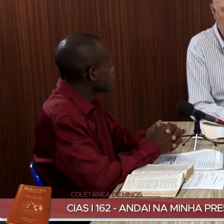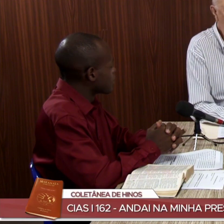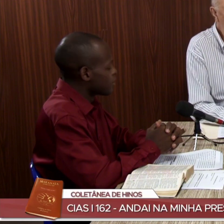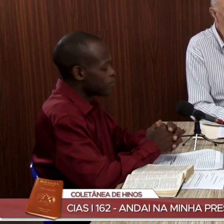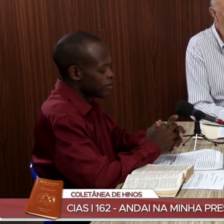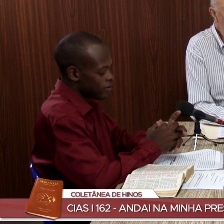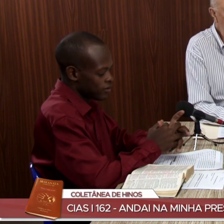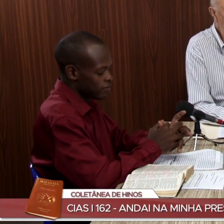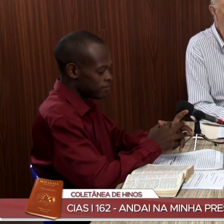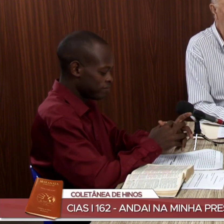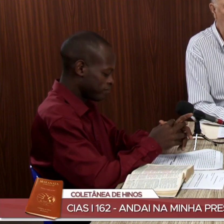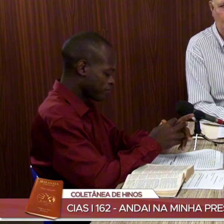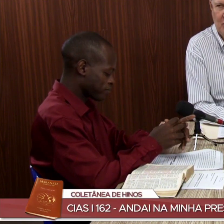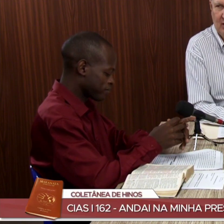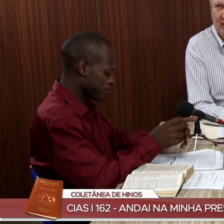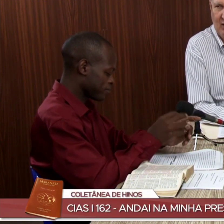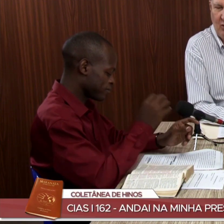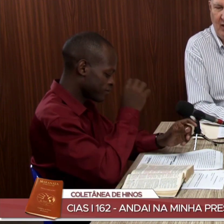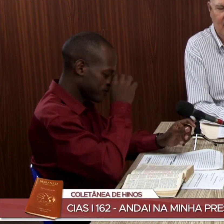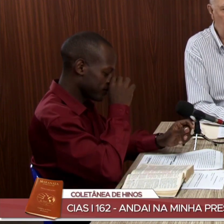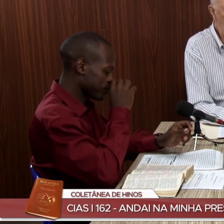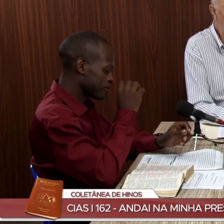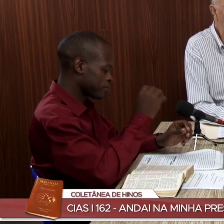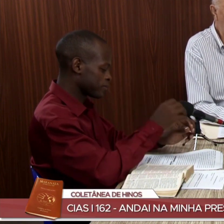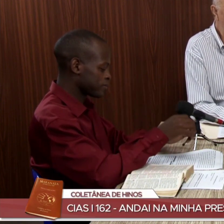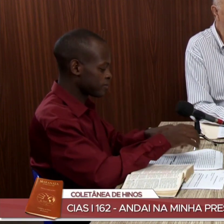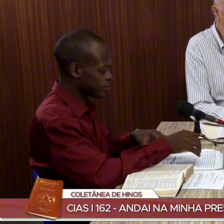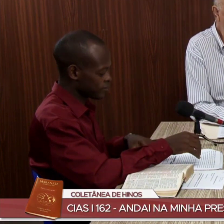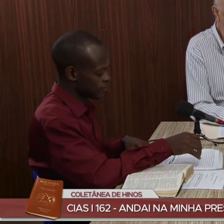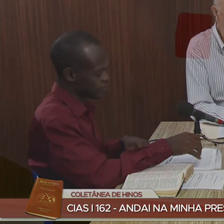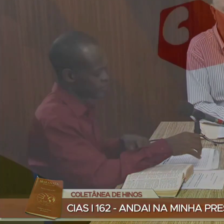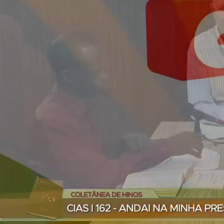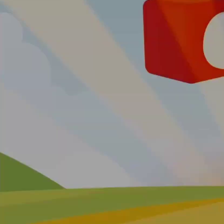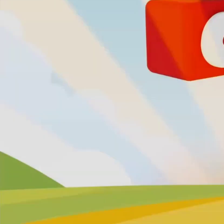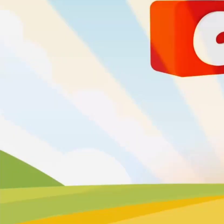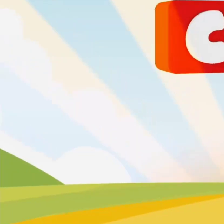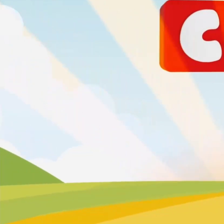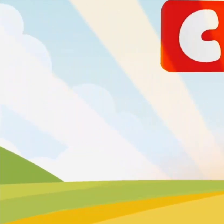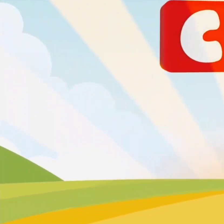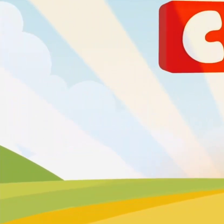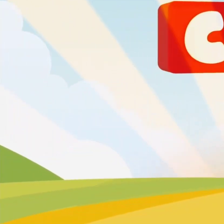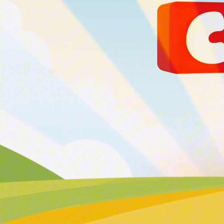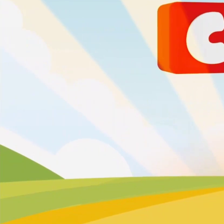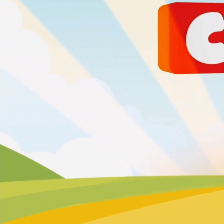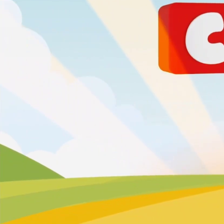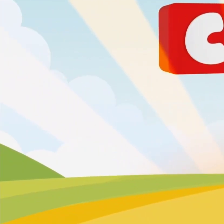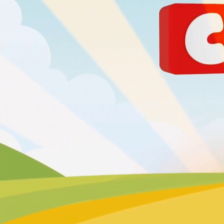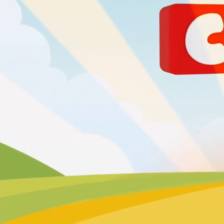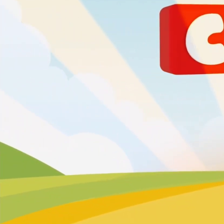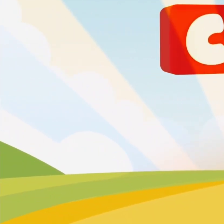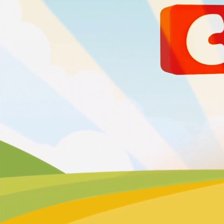né? Nós vamos pedir um hino, nós vamos cantar com elas, depois voltamos. Amém?